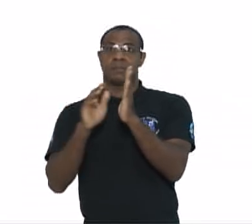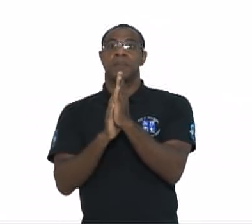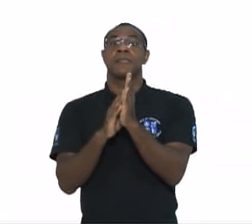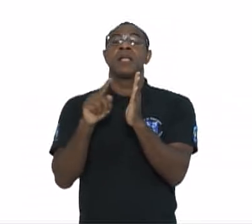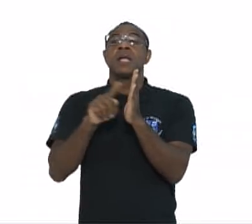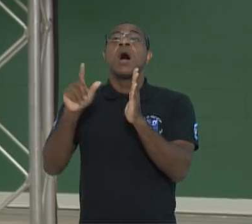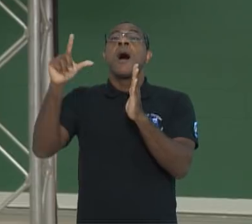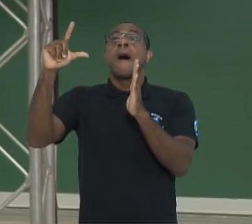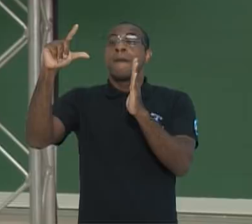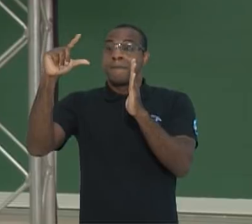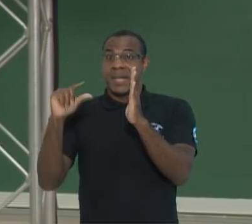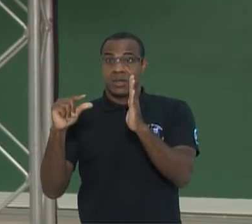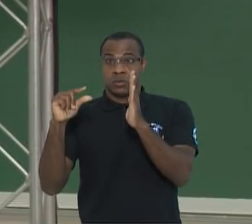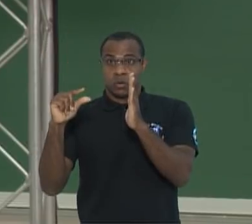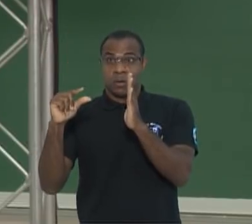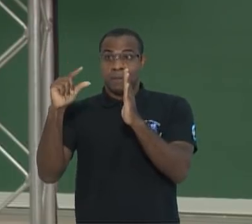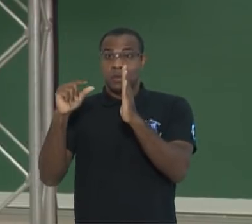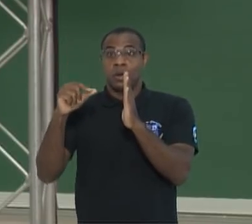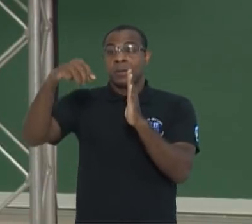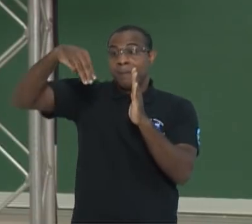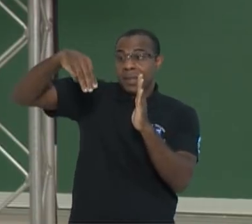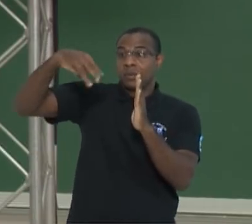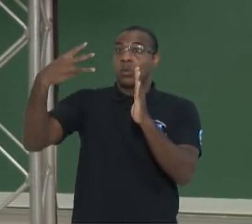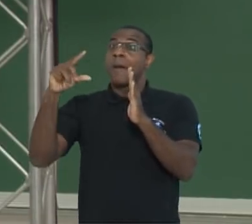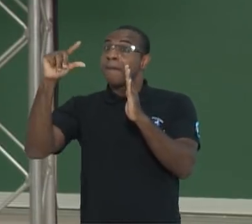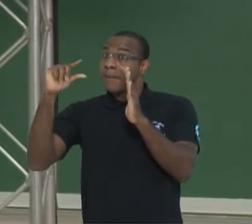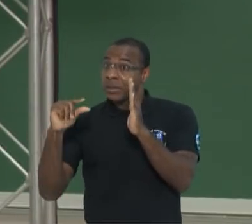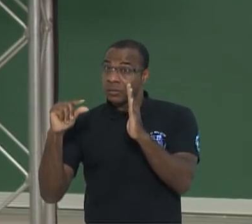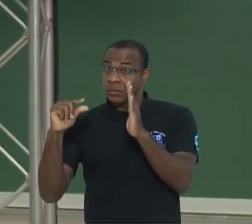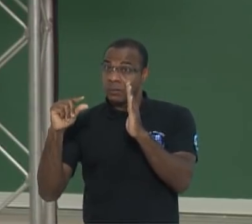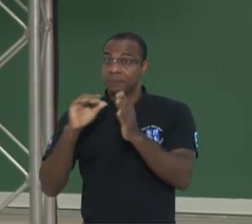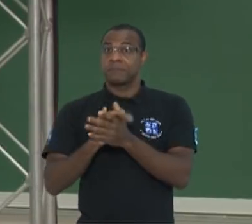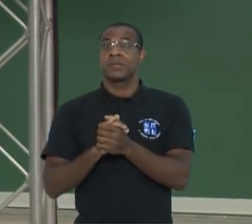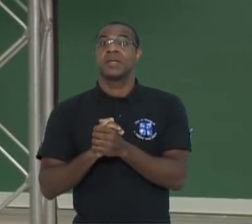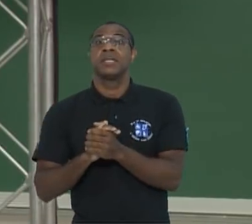são menores do que o metro cúbico, né? Então, nós temos o